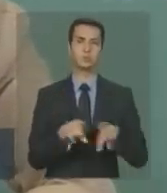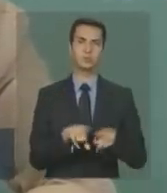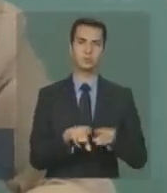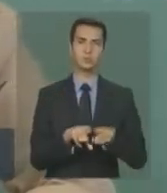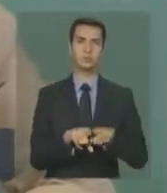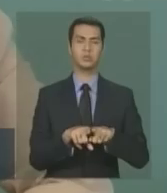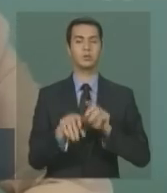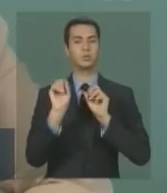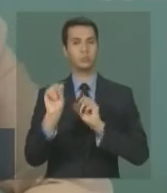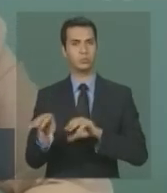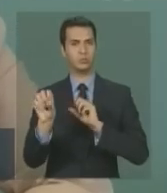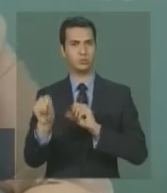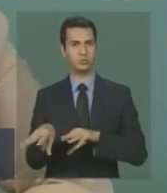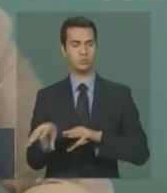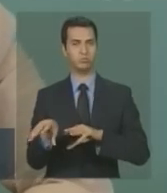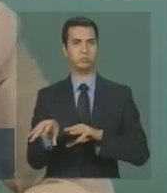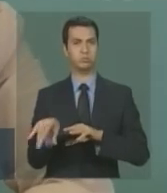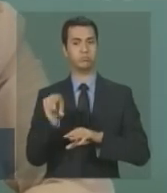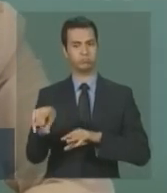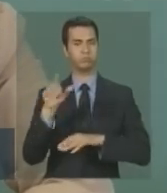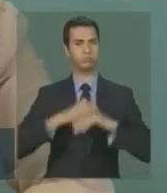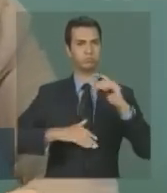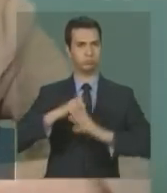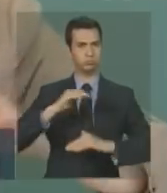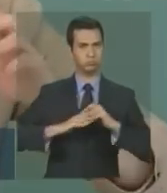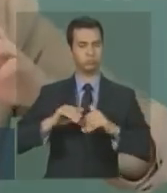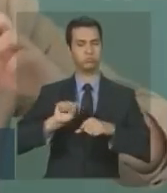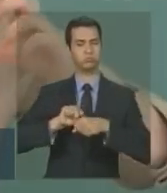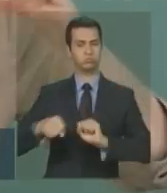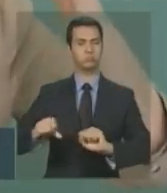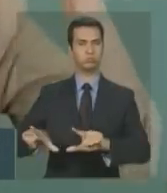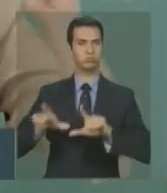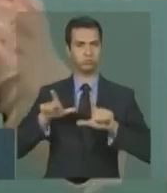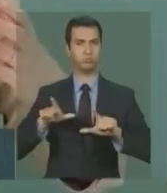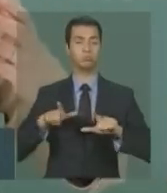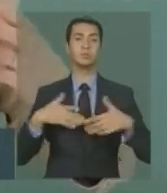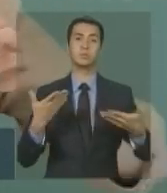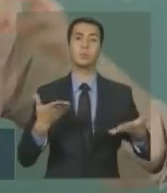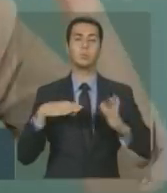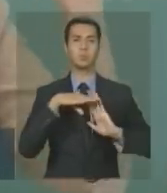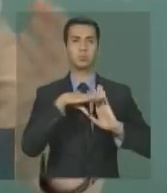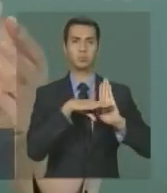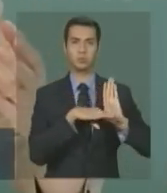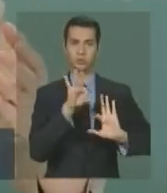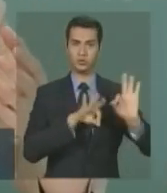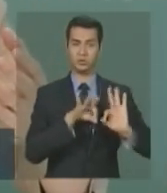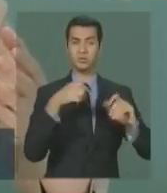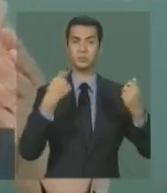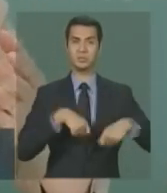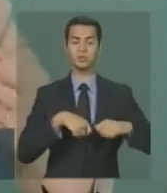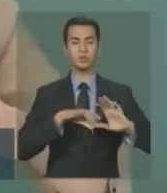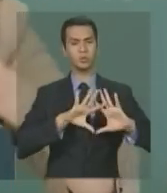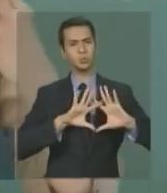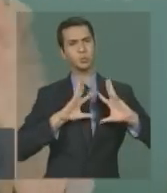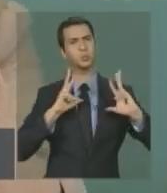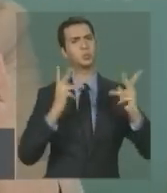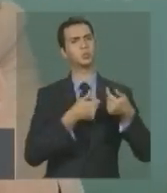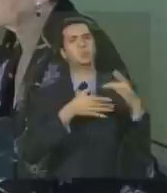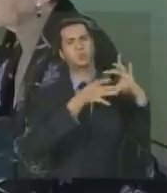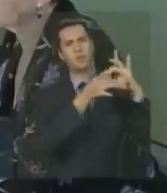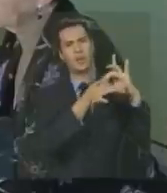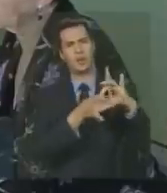também educacionais de ição profissional então o plano deve ser visto como um todo uma série de ações articuladas